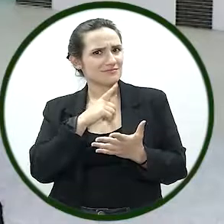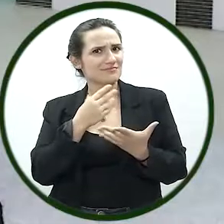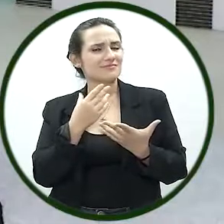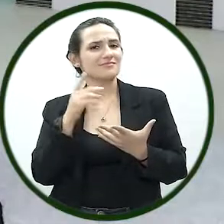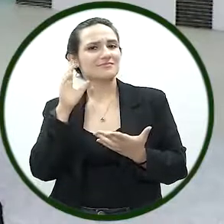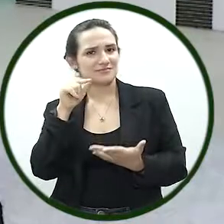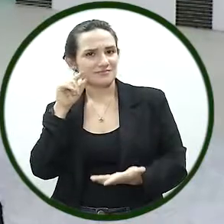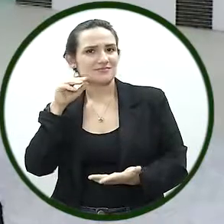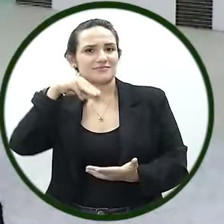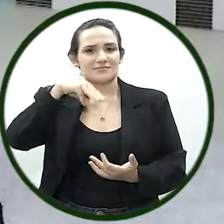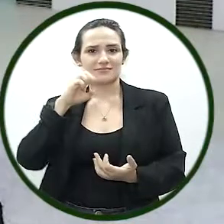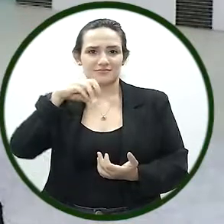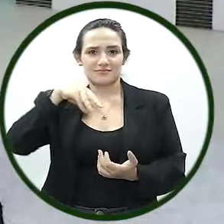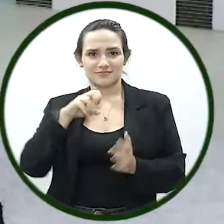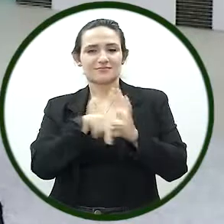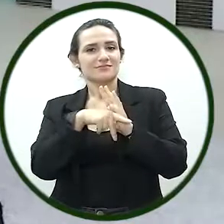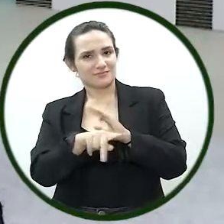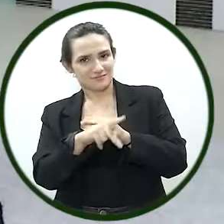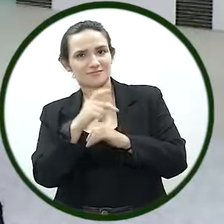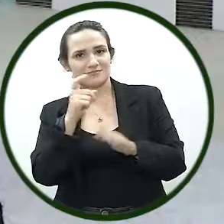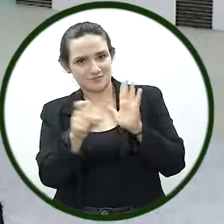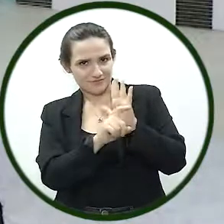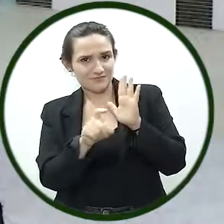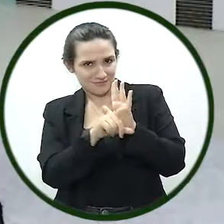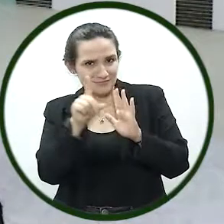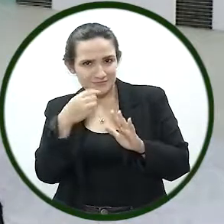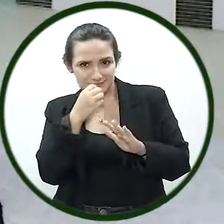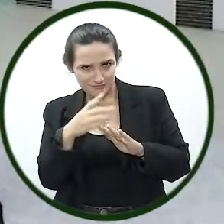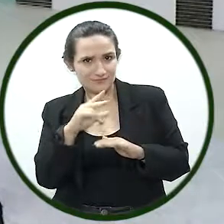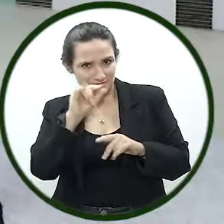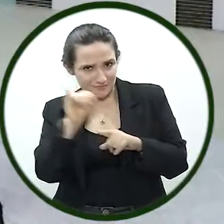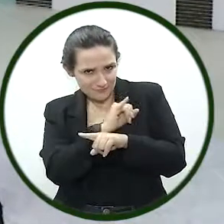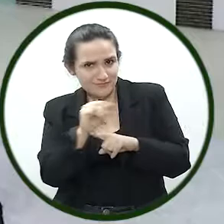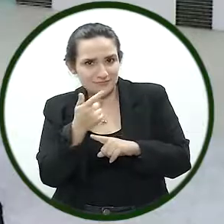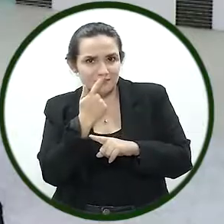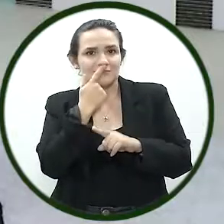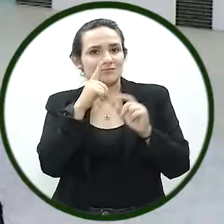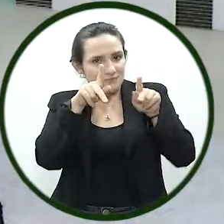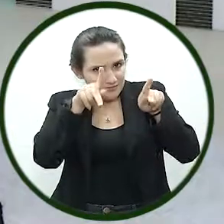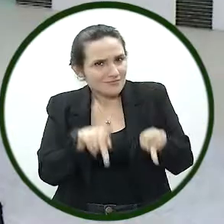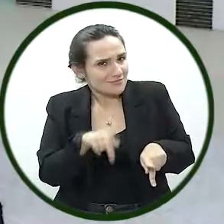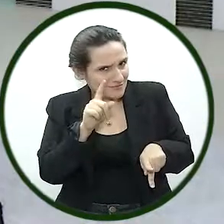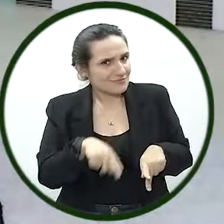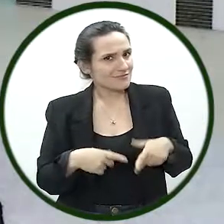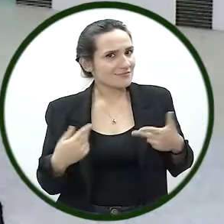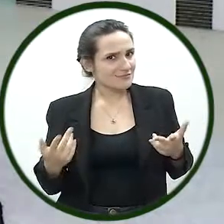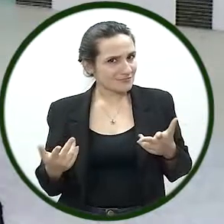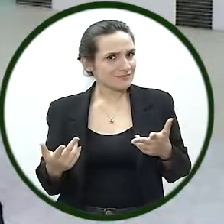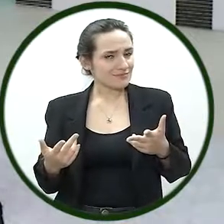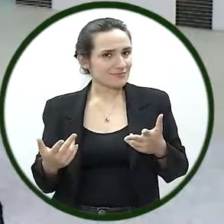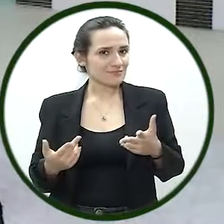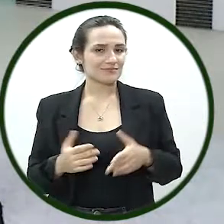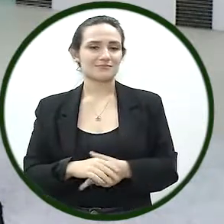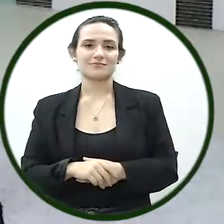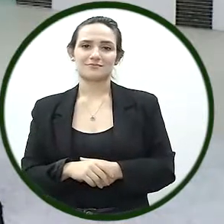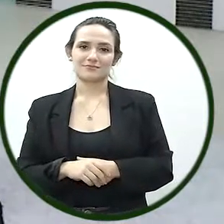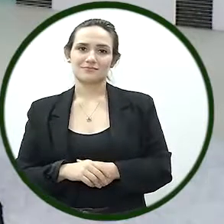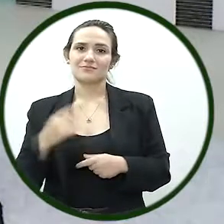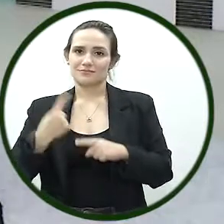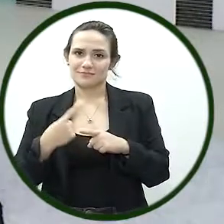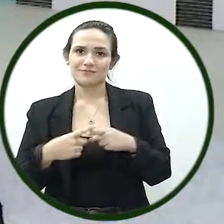né? Sim, ele Isso é uma forma de se aproximar da população que vai ressignificar, né, esses mediadores